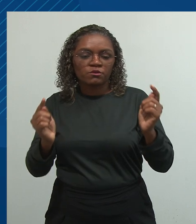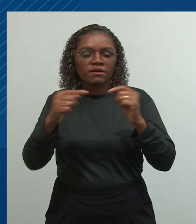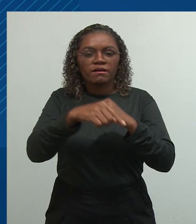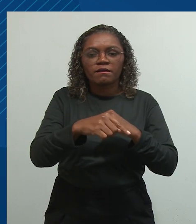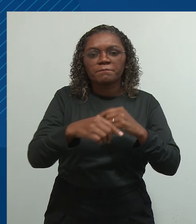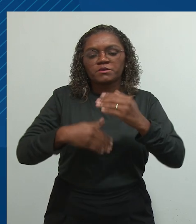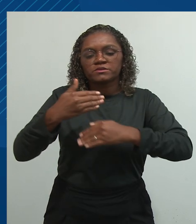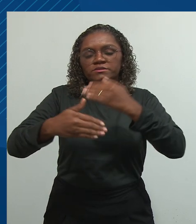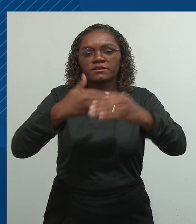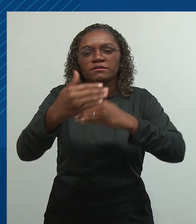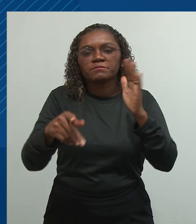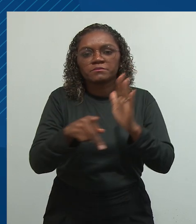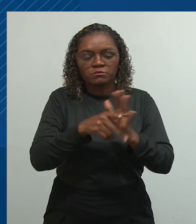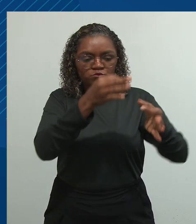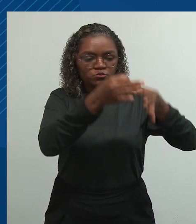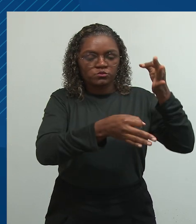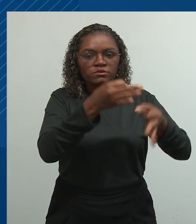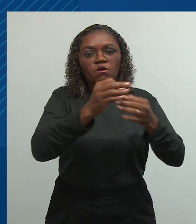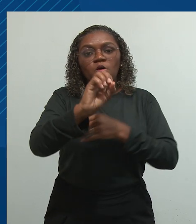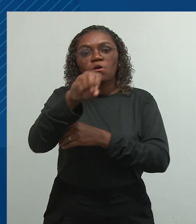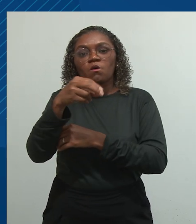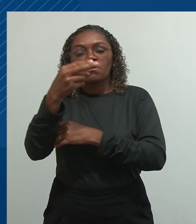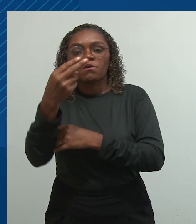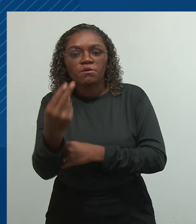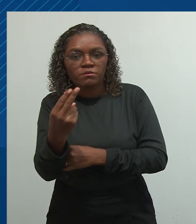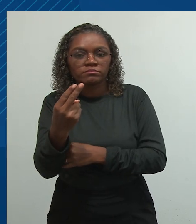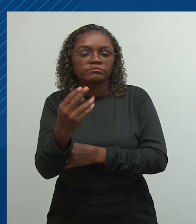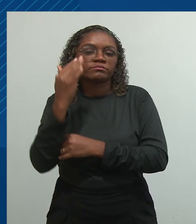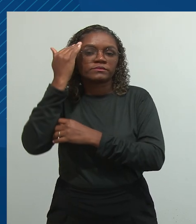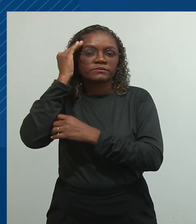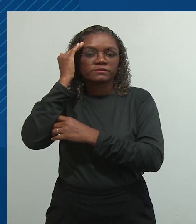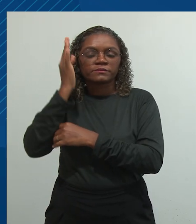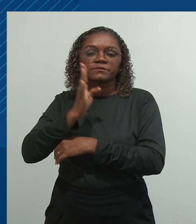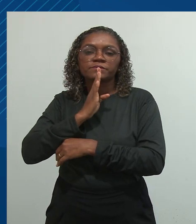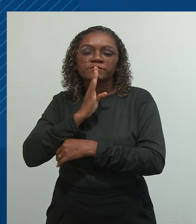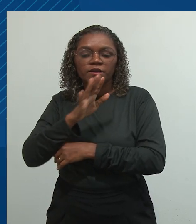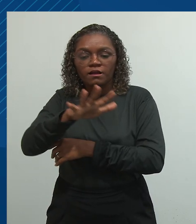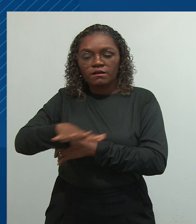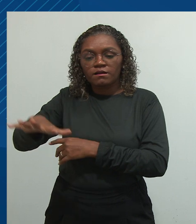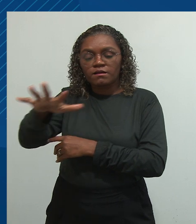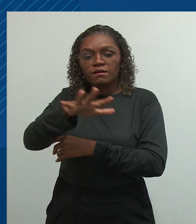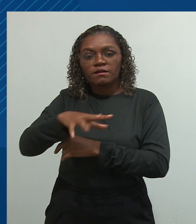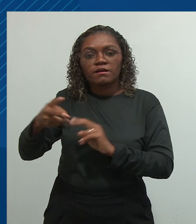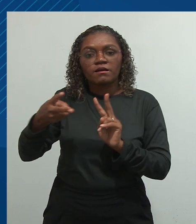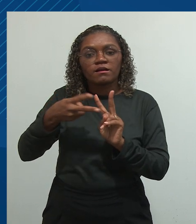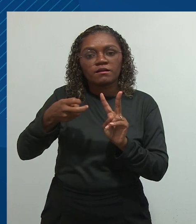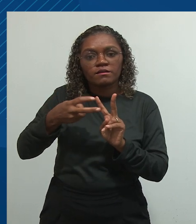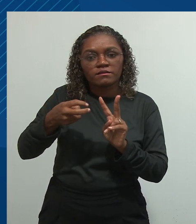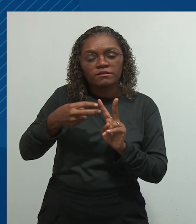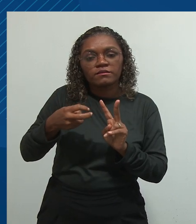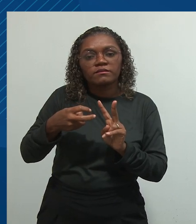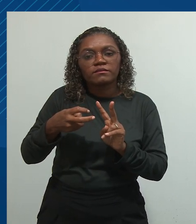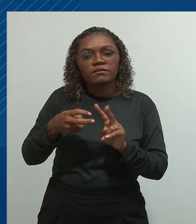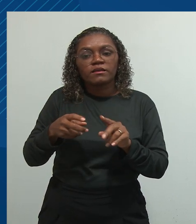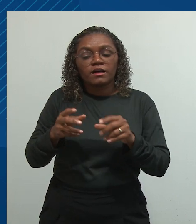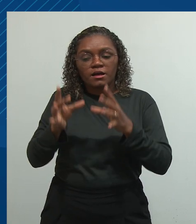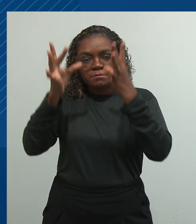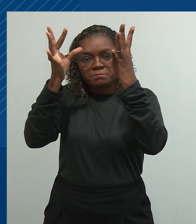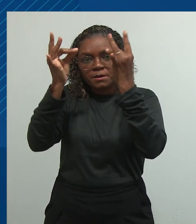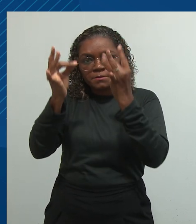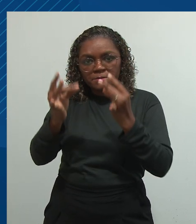processo judicial ou, por exemplo, de reconhecimento de território indígena, a descrição